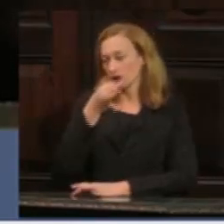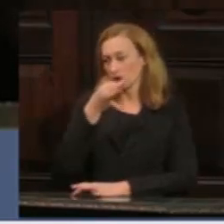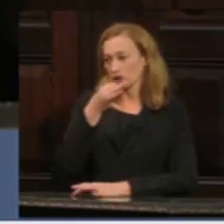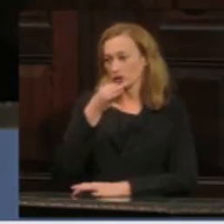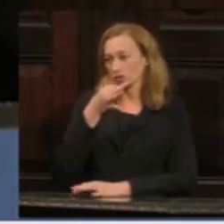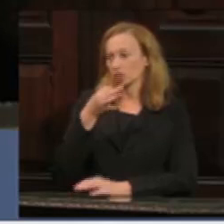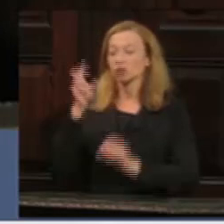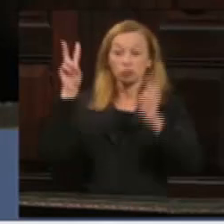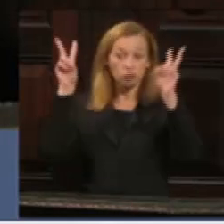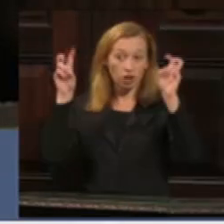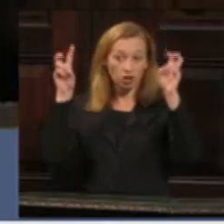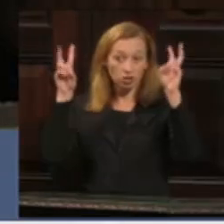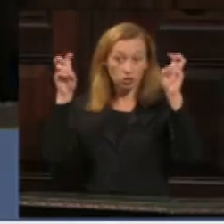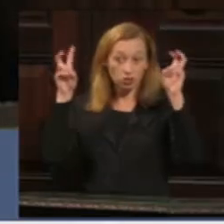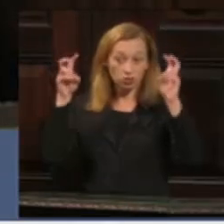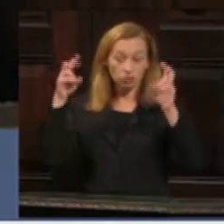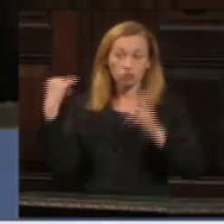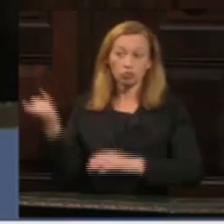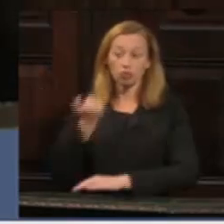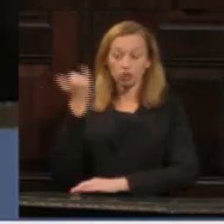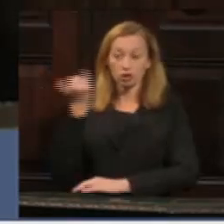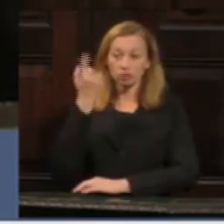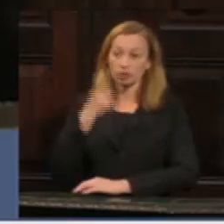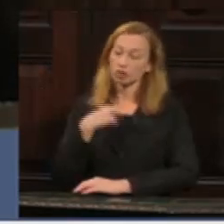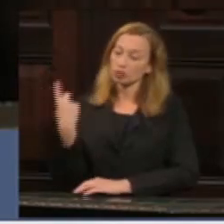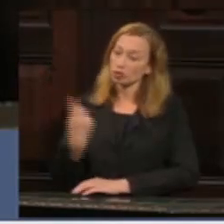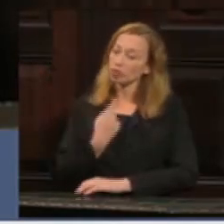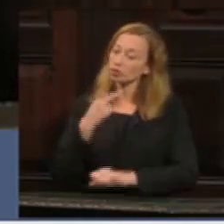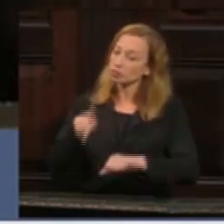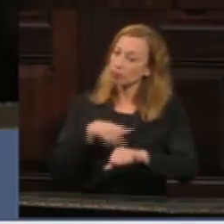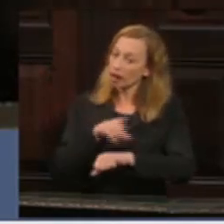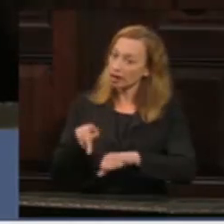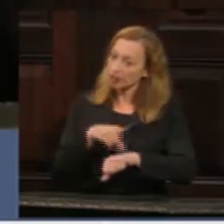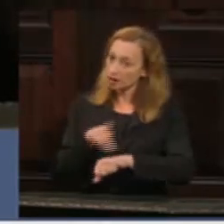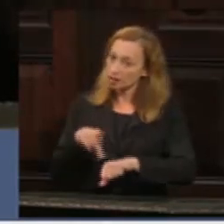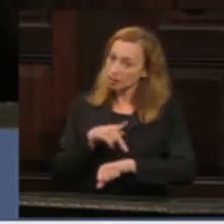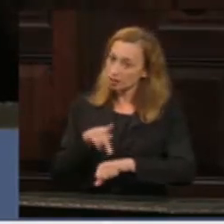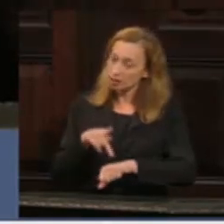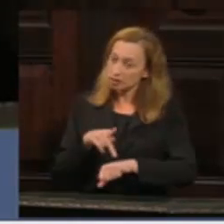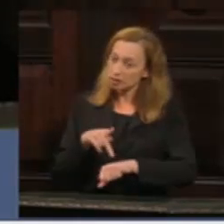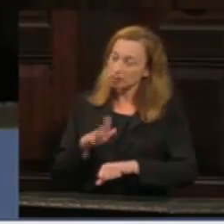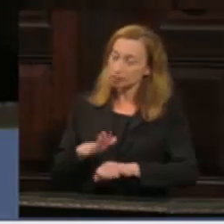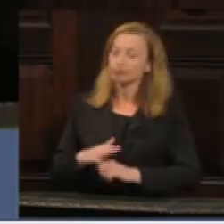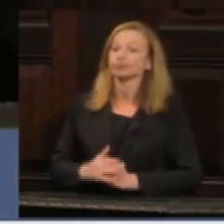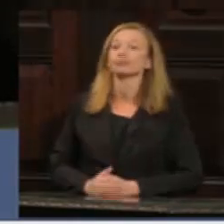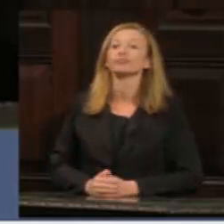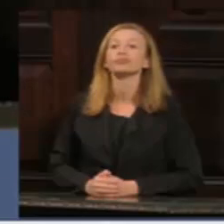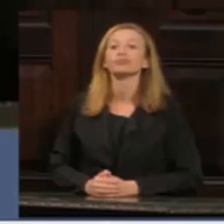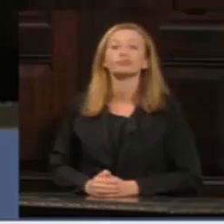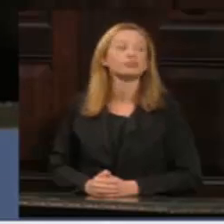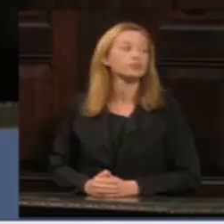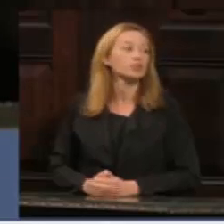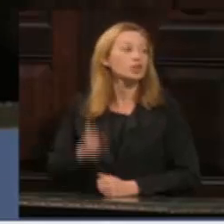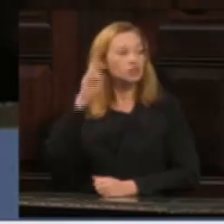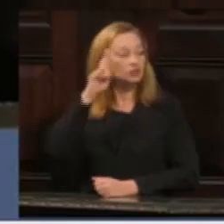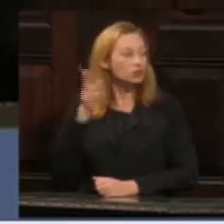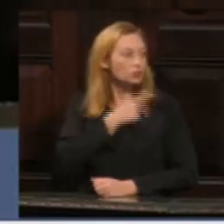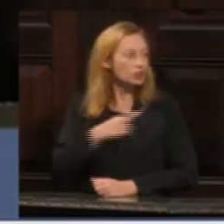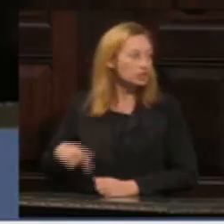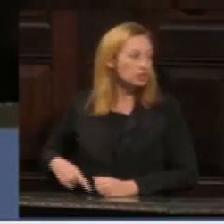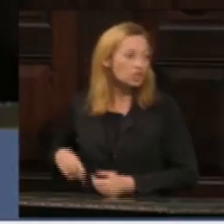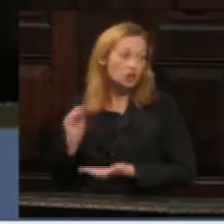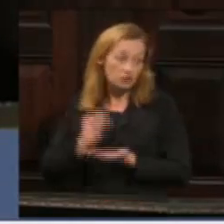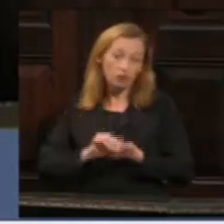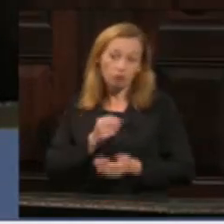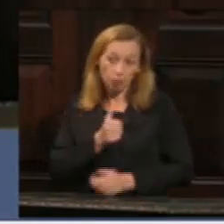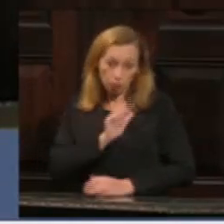questões essenciais ao nosso país, Estado ou município. Presidente, falta pouco